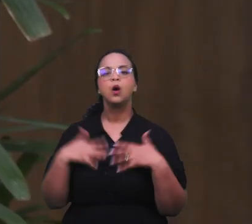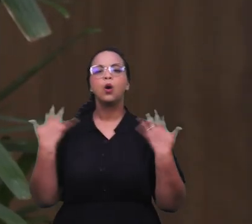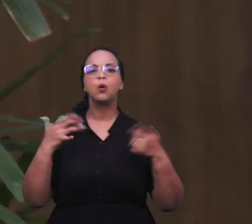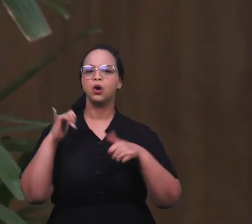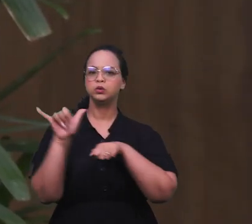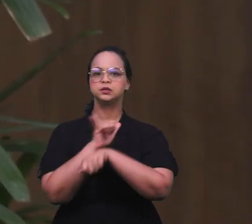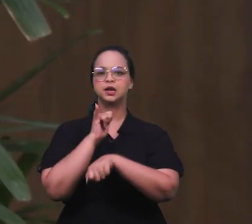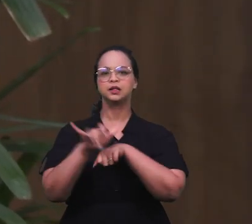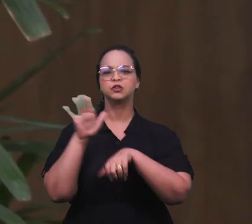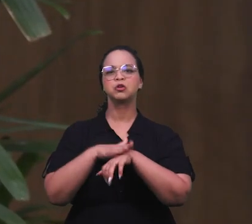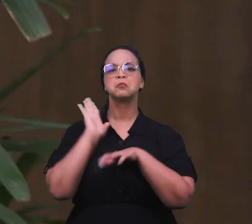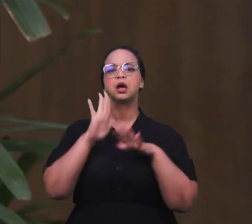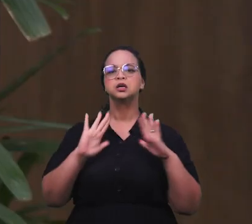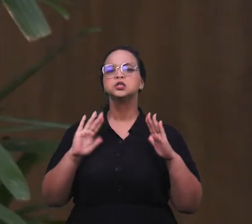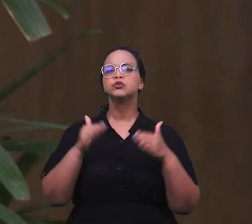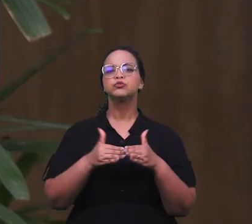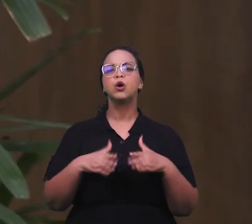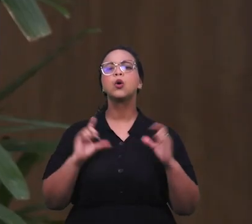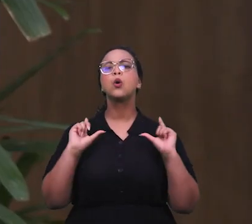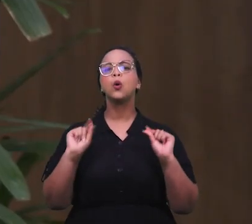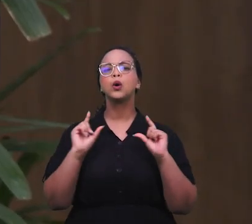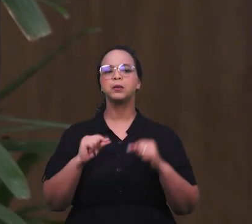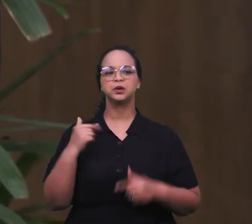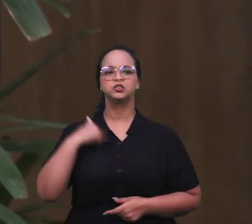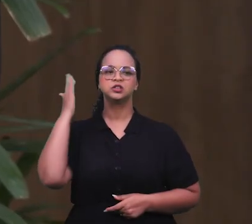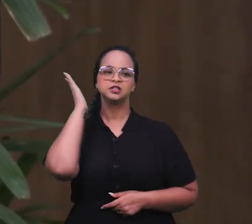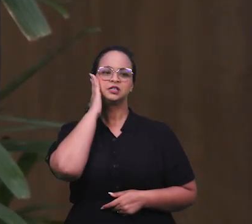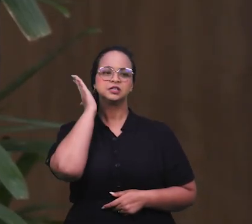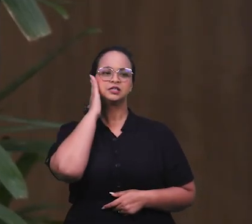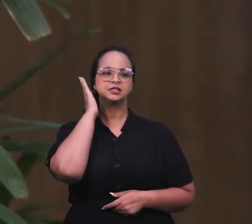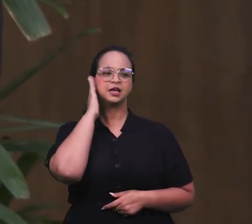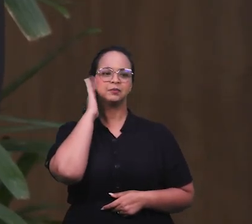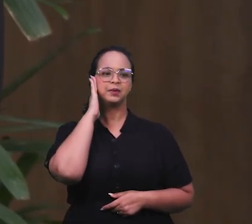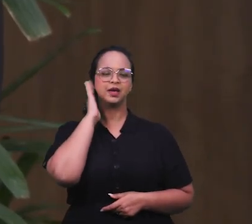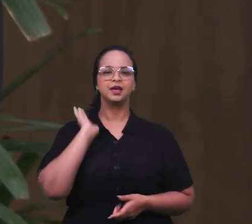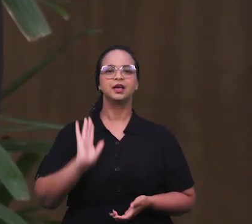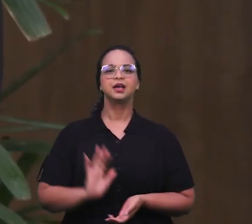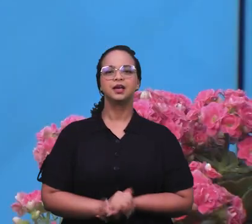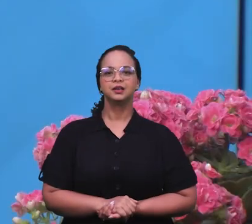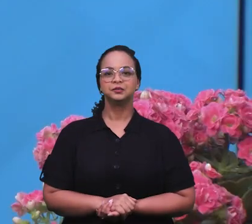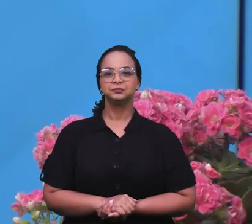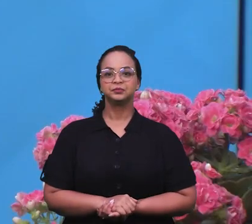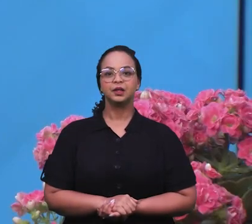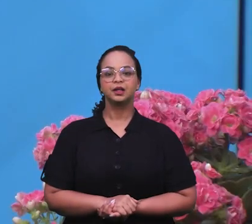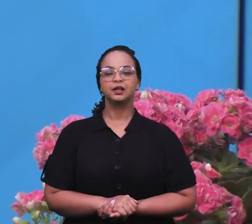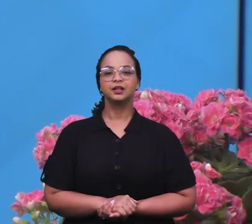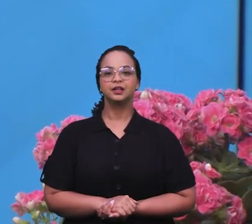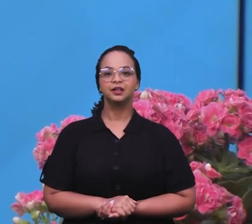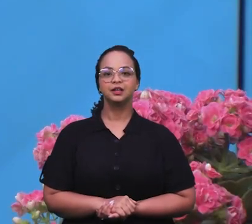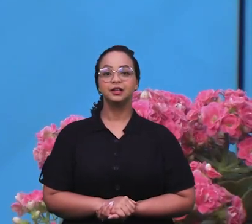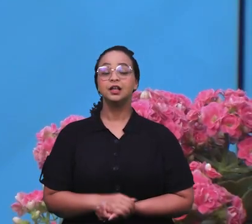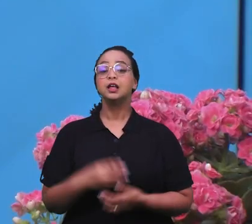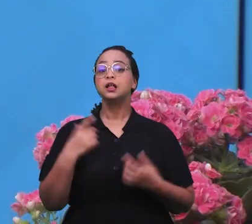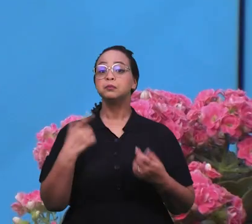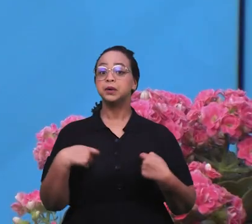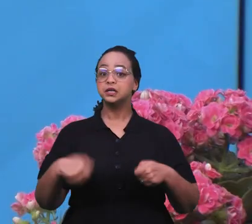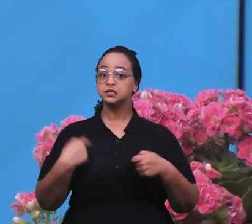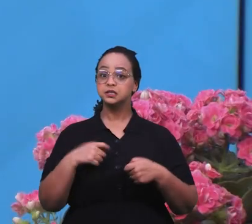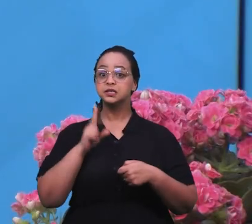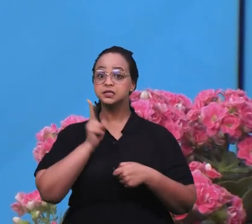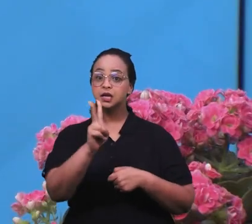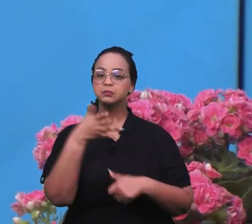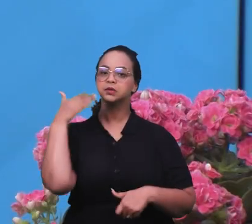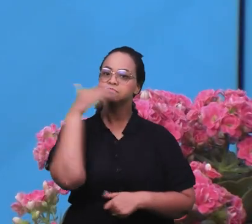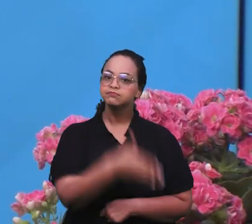para a gente prever, eh, a progressão da hipertensão? O acompanhamento. O